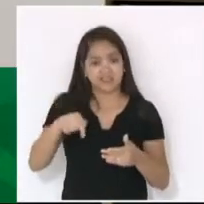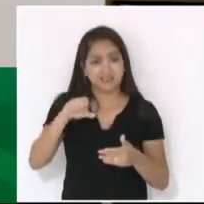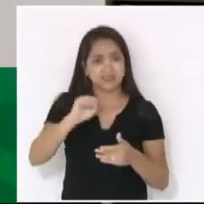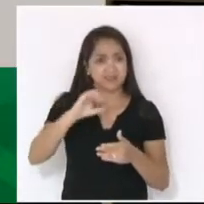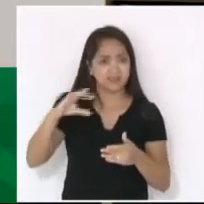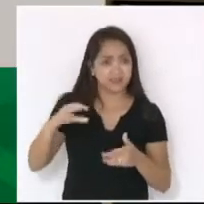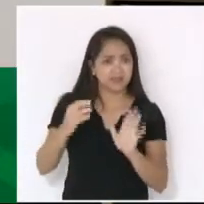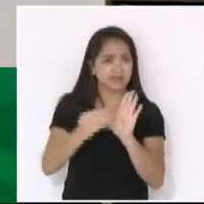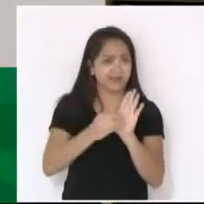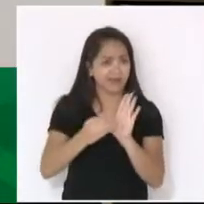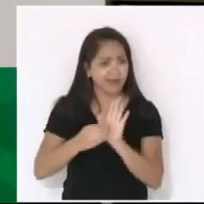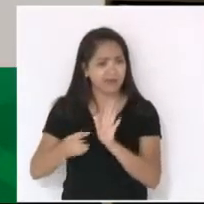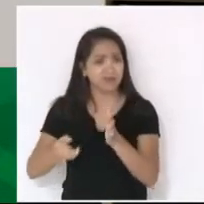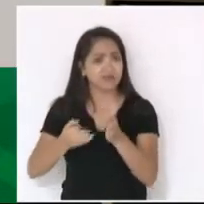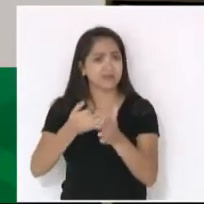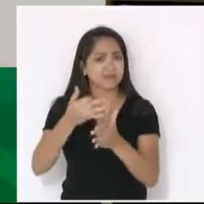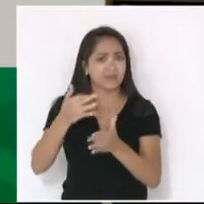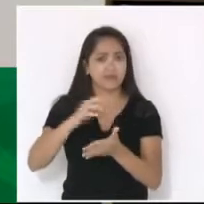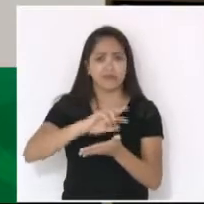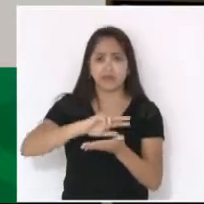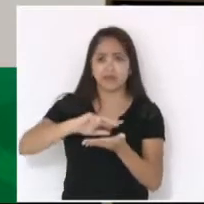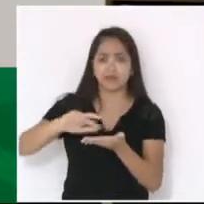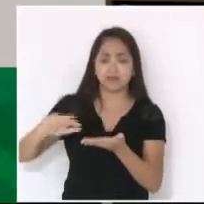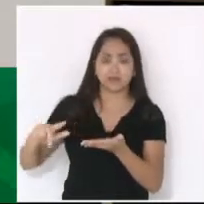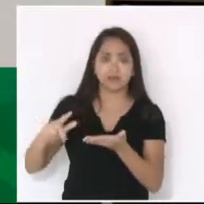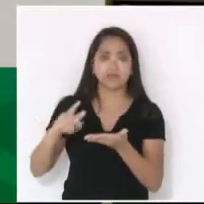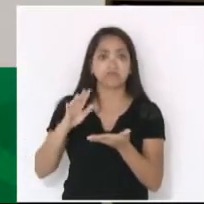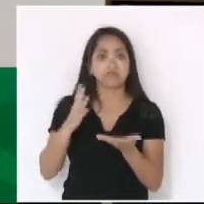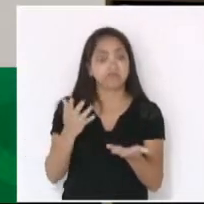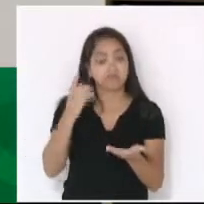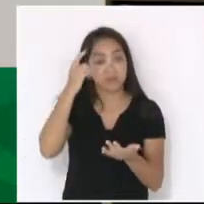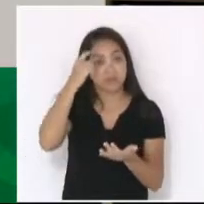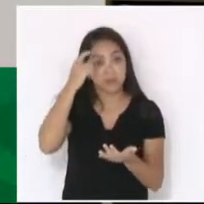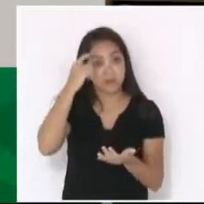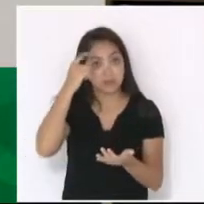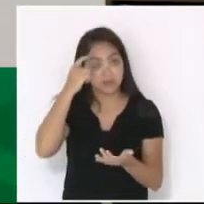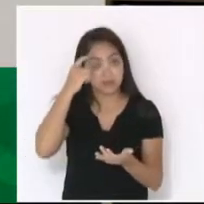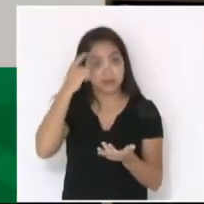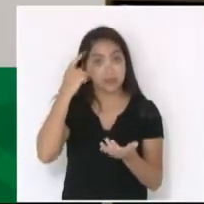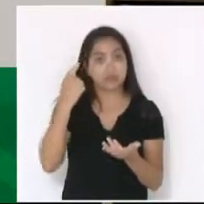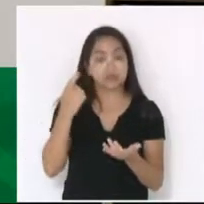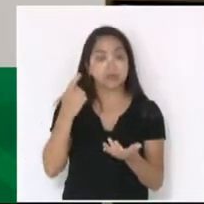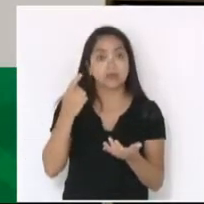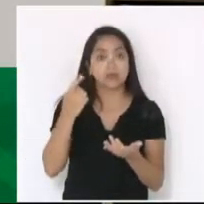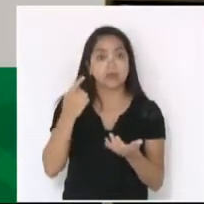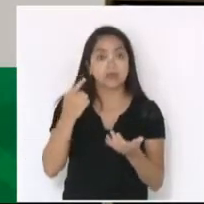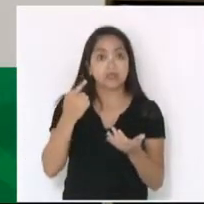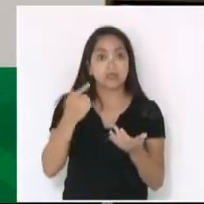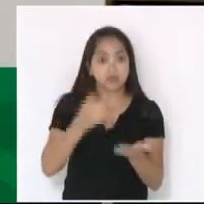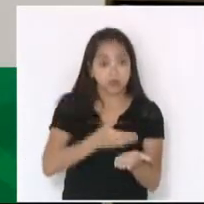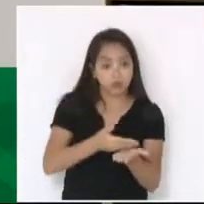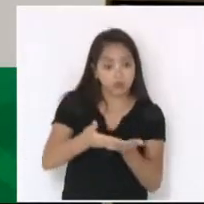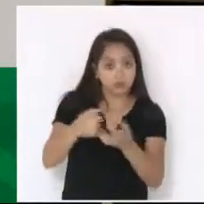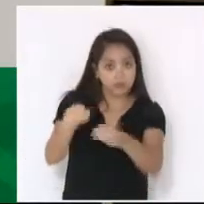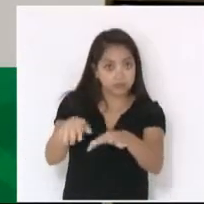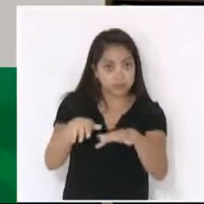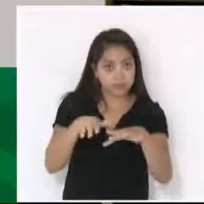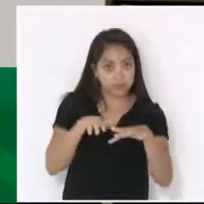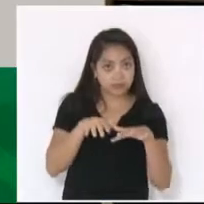coisa e eu pensei que na abertura desta seção